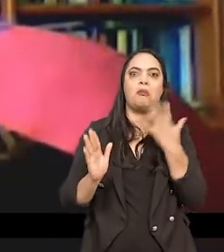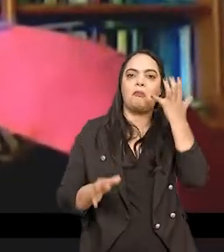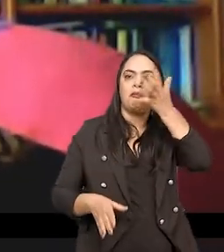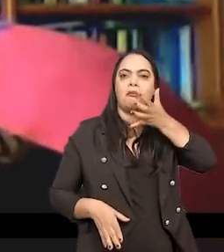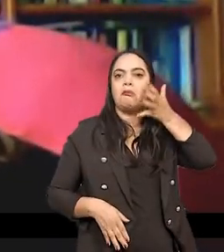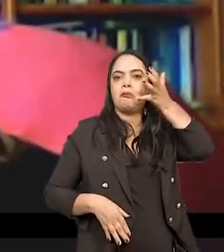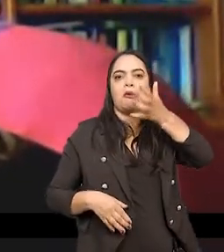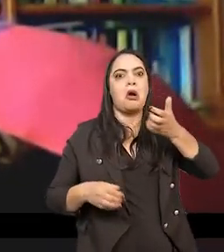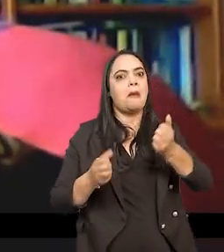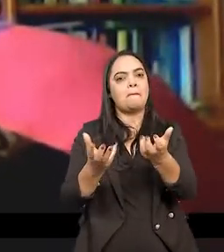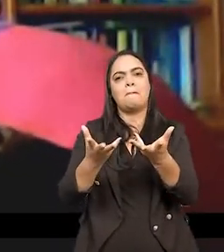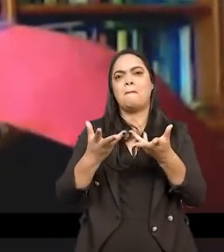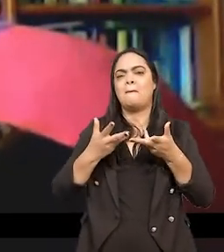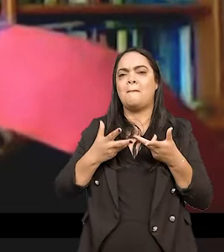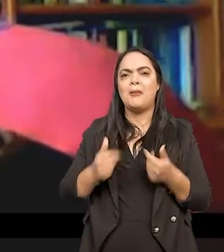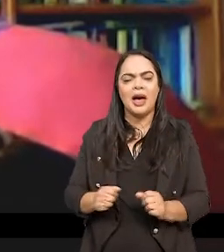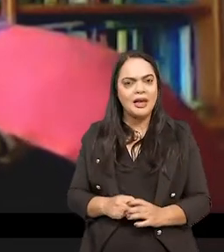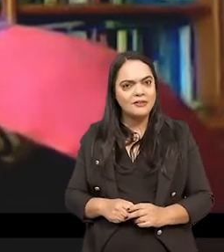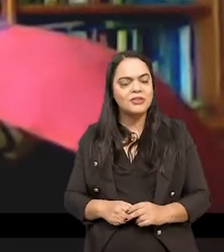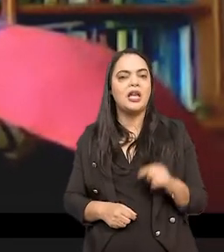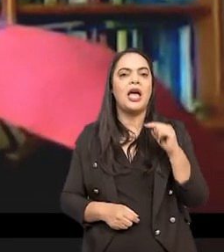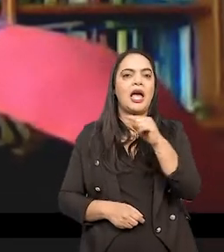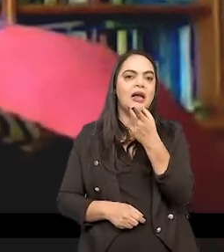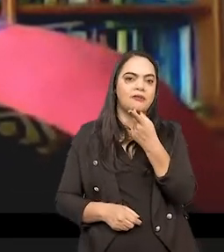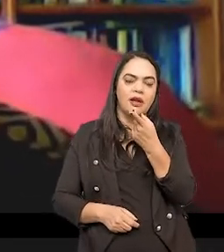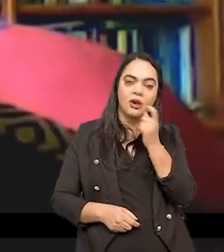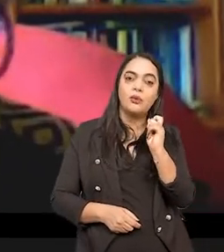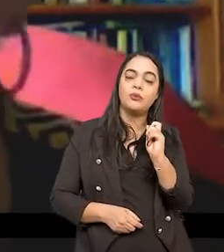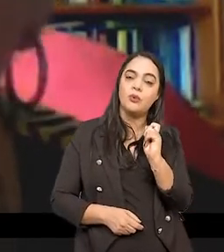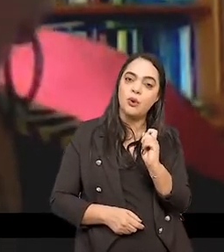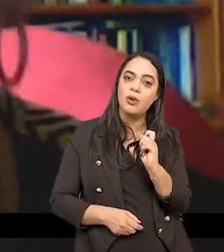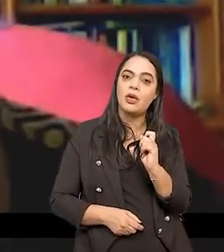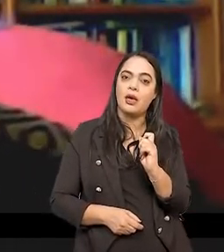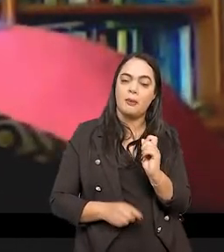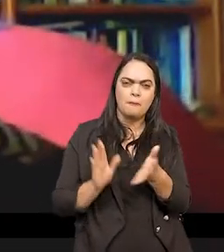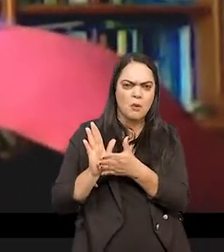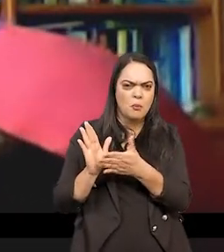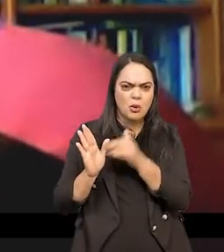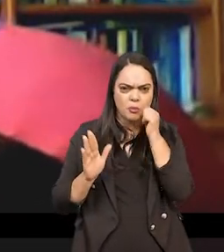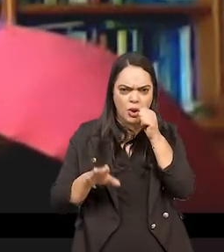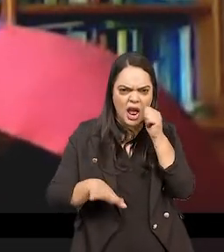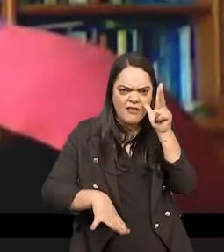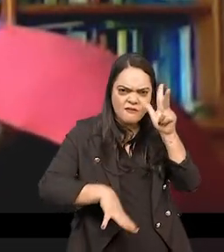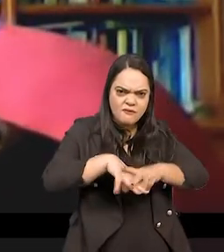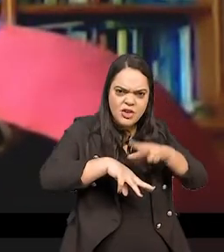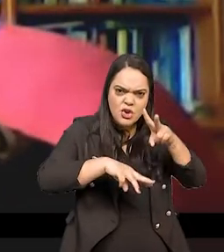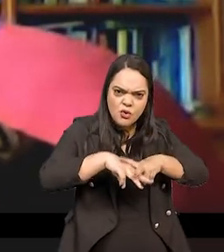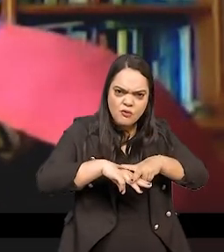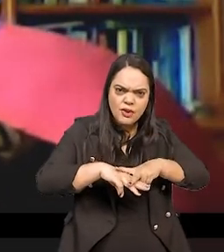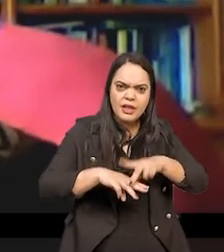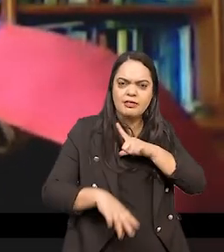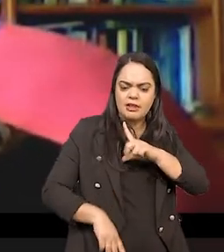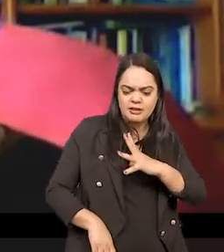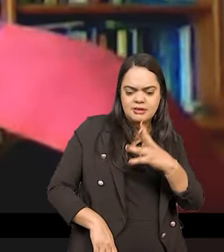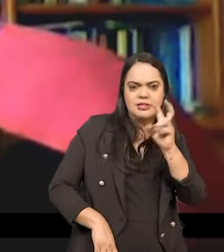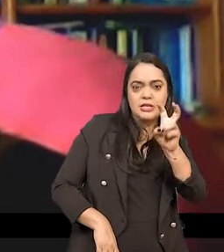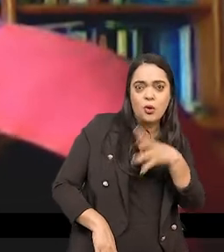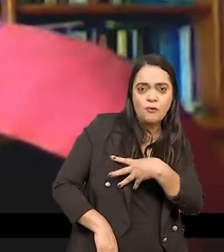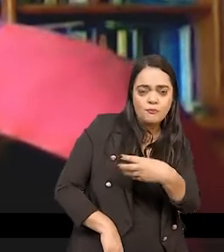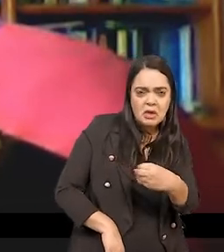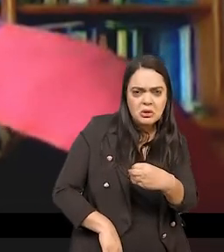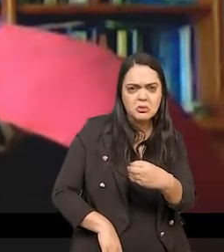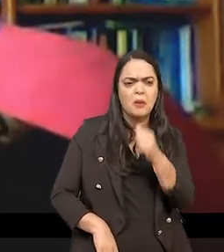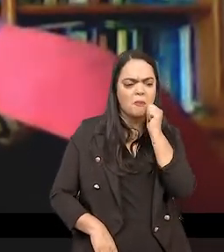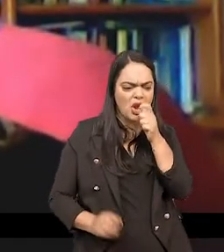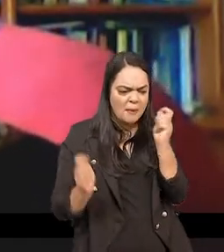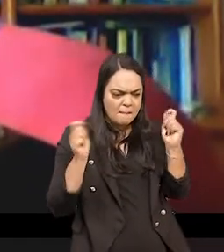um voto restritivo, inclusive com uma viúva de 5 filhos, se essa viúva podia trabalhar e sustentar os